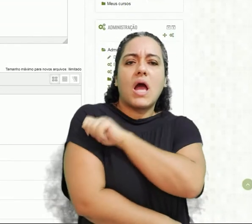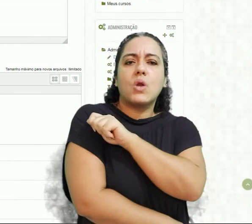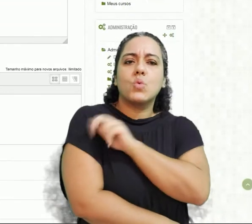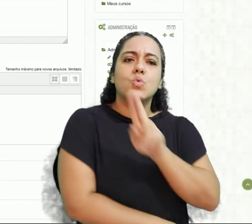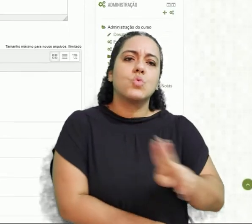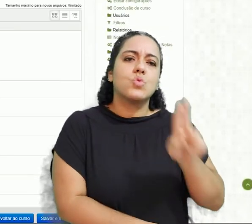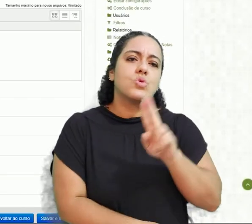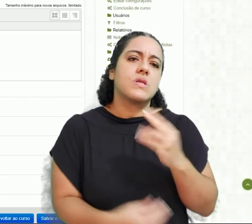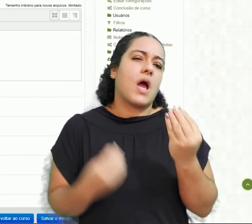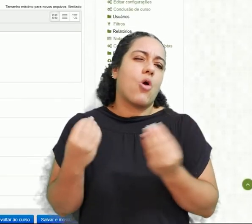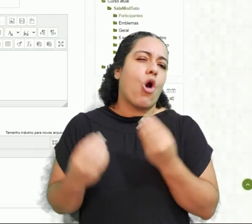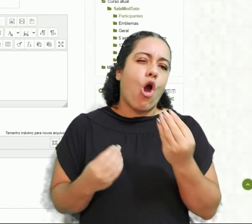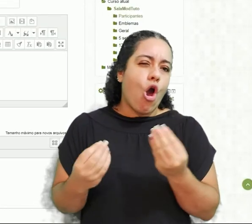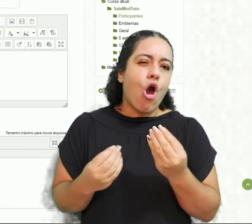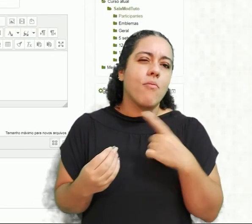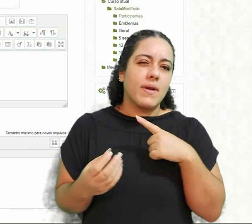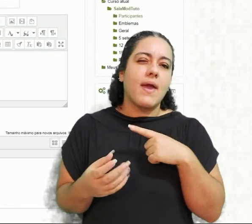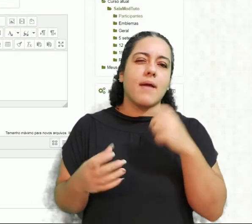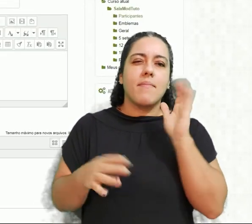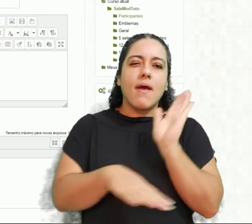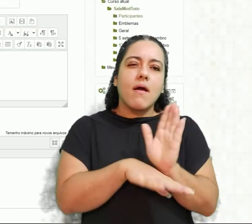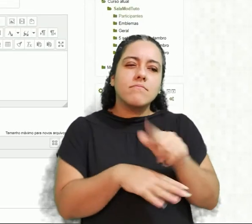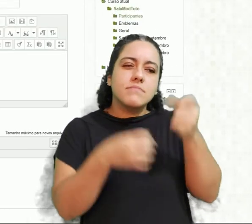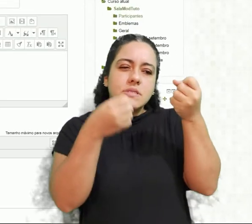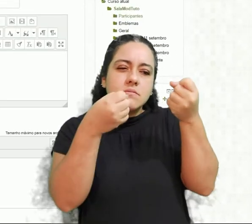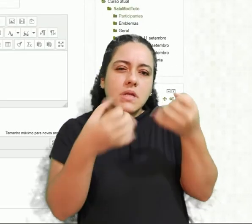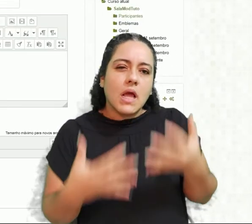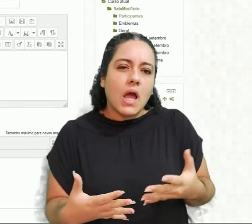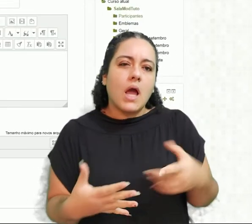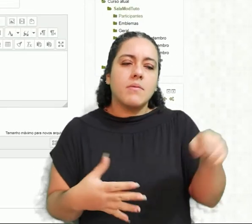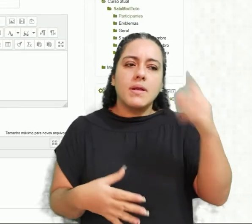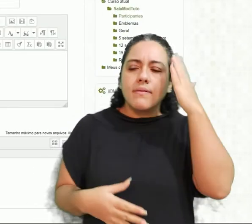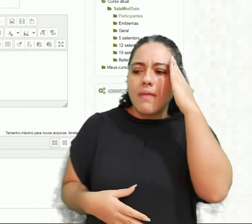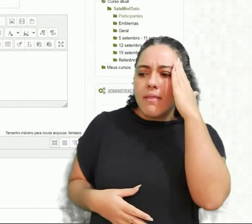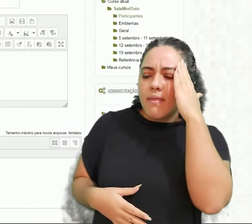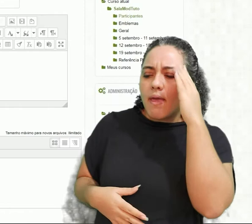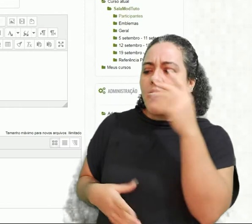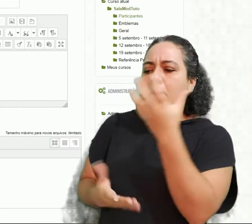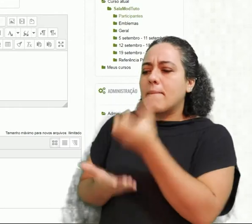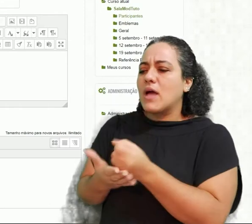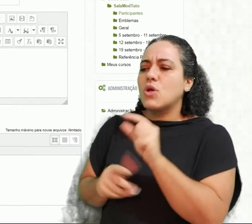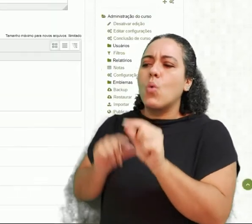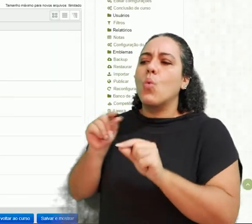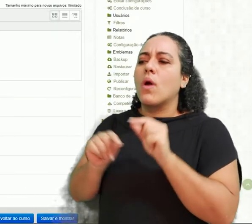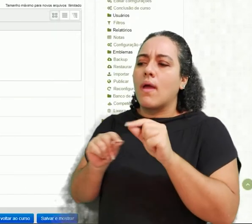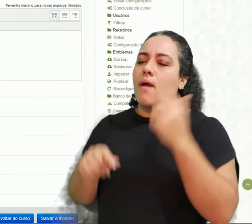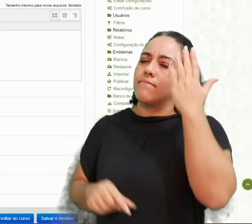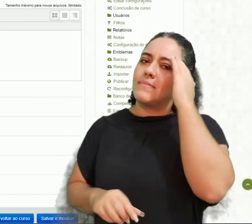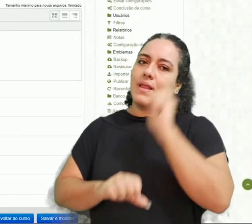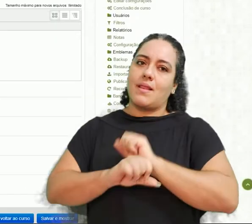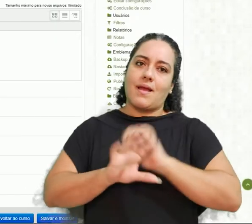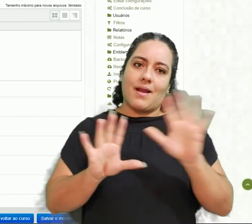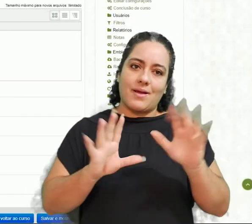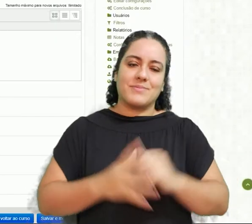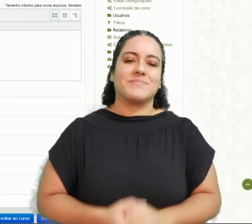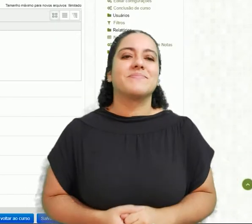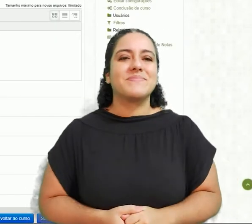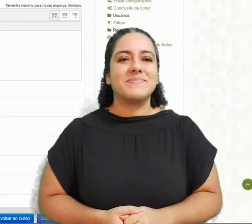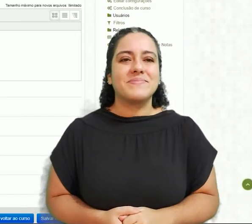os alunos vão usar aqueles arquivos é como se fosse o enunciado uma ajuda para os alunos entenderam que eles estão baixando